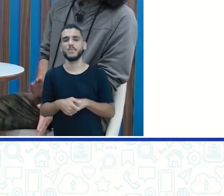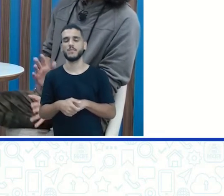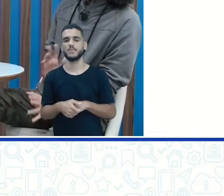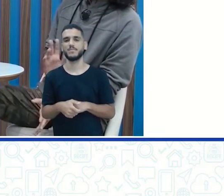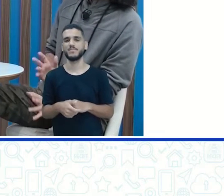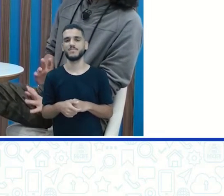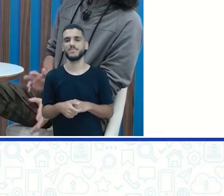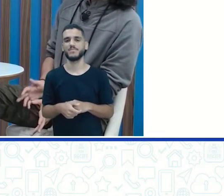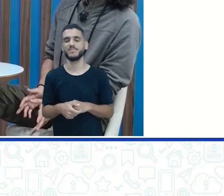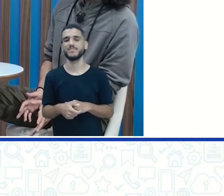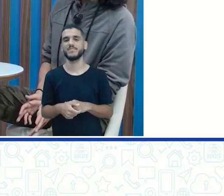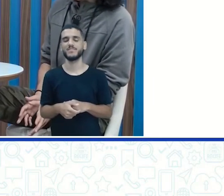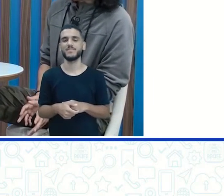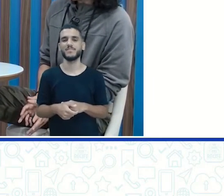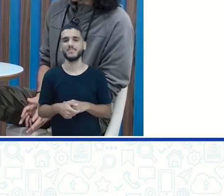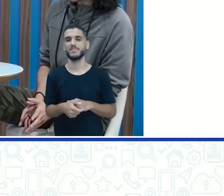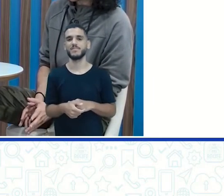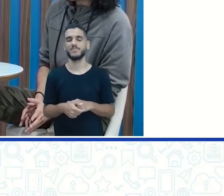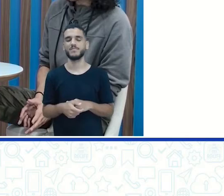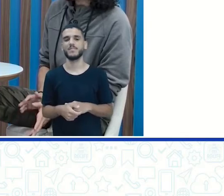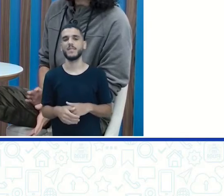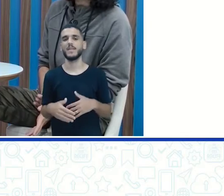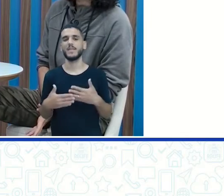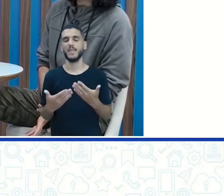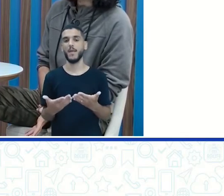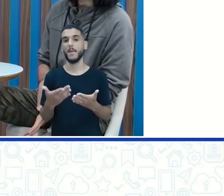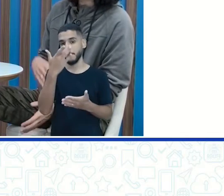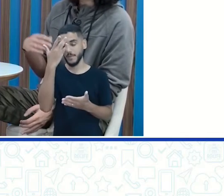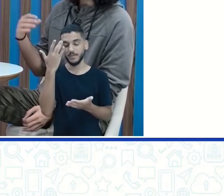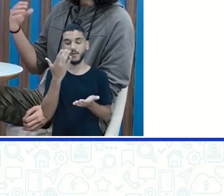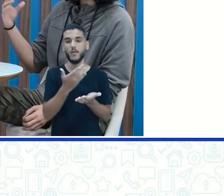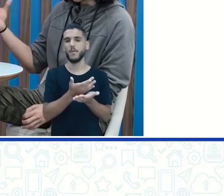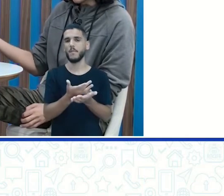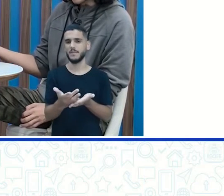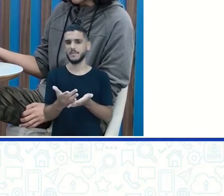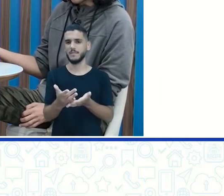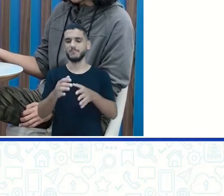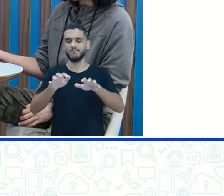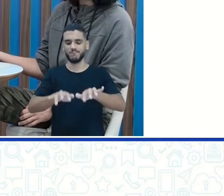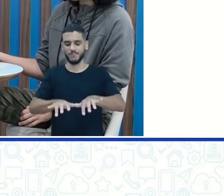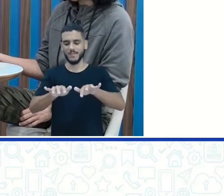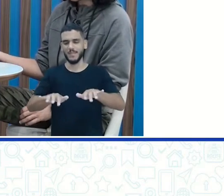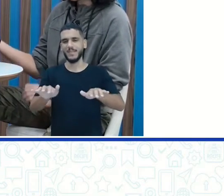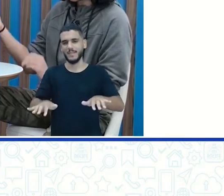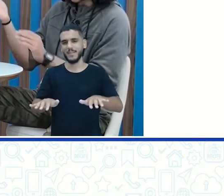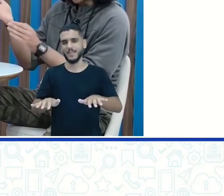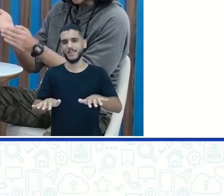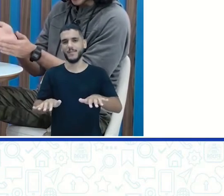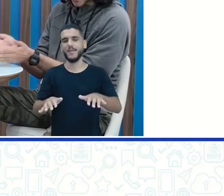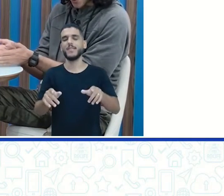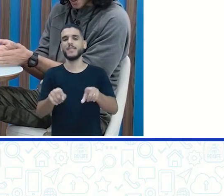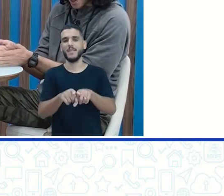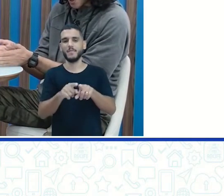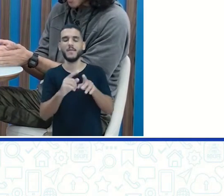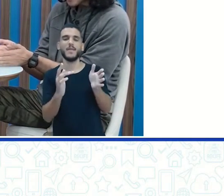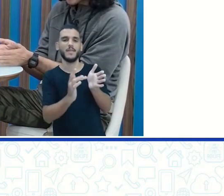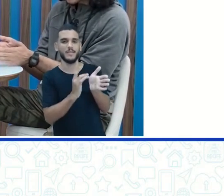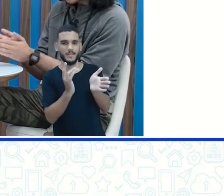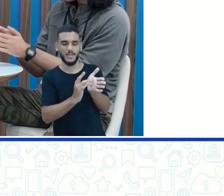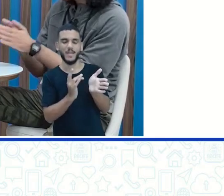Vai parecer até interessante isso daí que eu vou dizer, mas para um iniciante no teclado e um iniciante começando